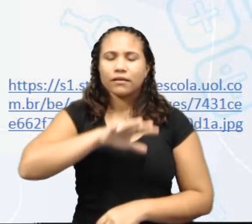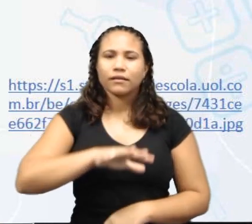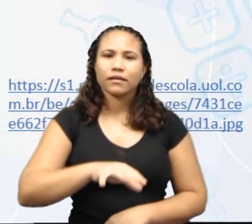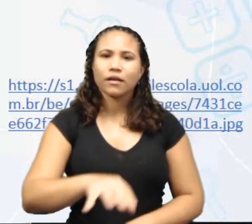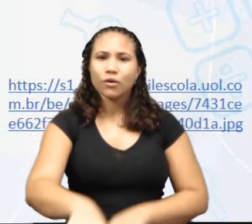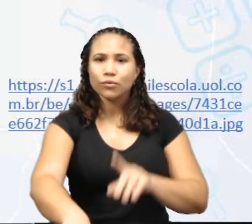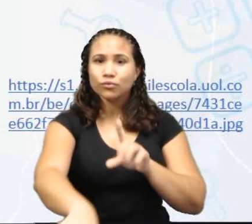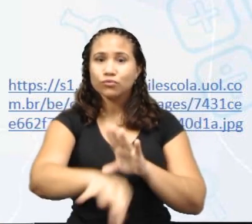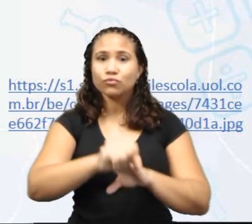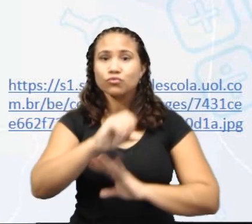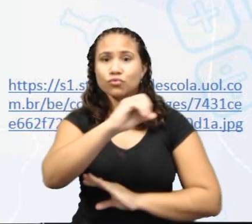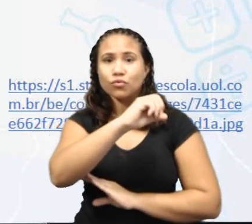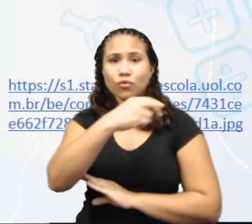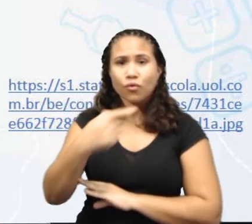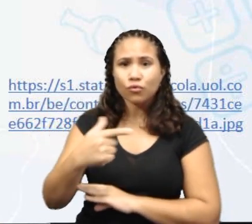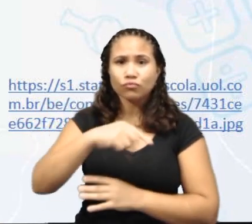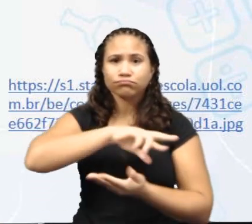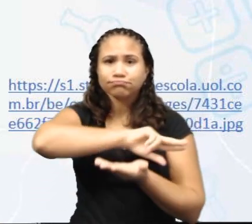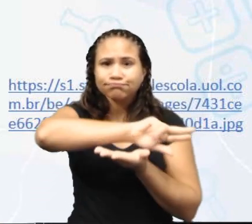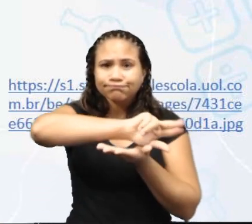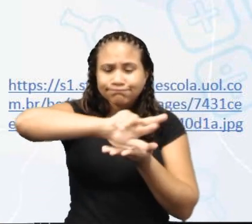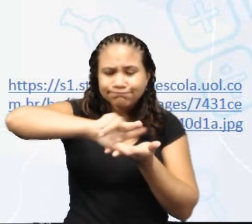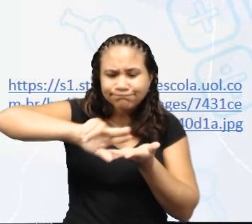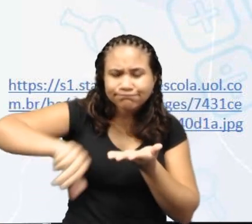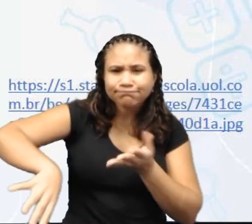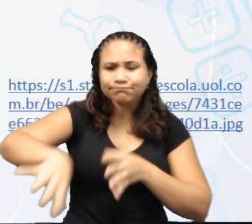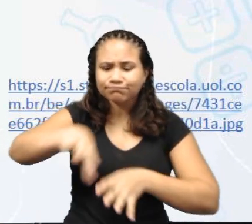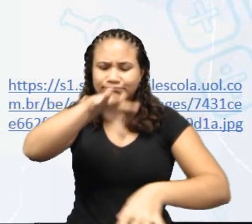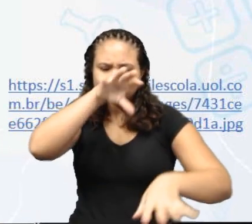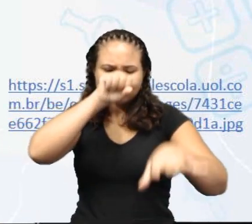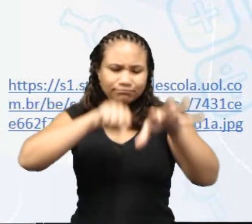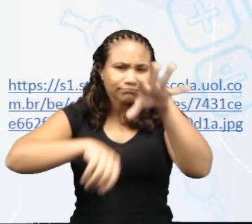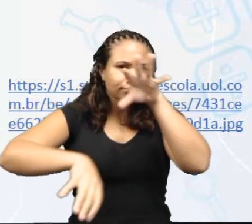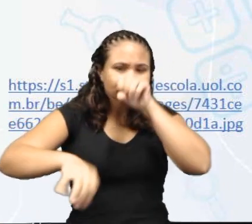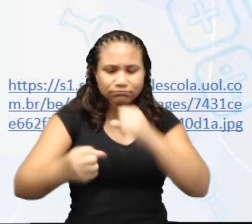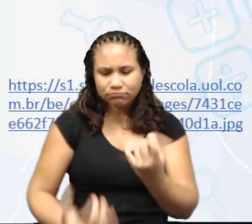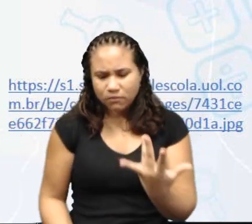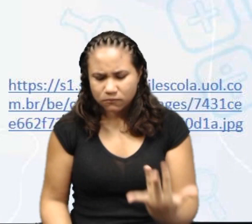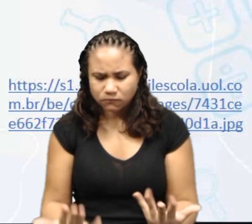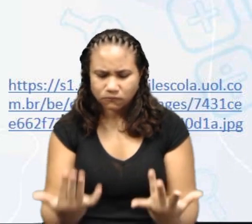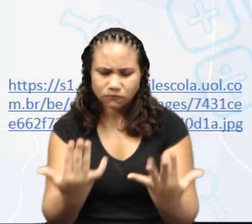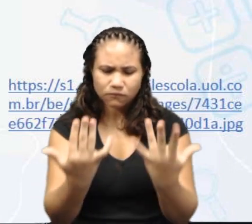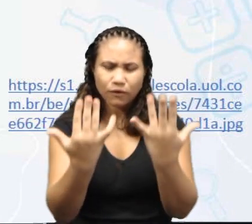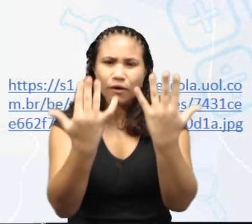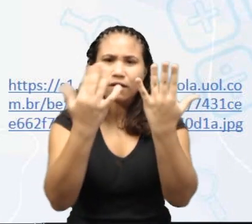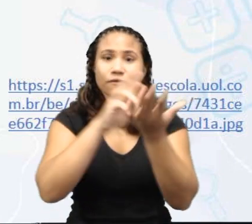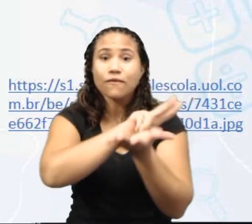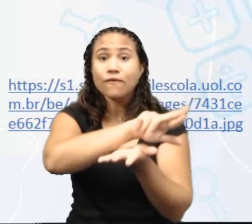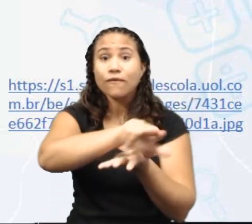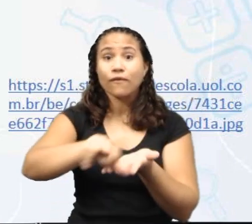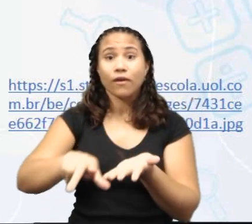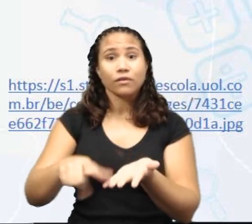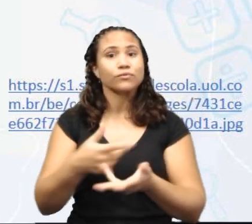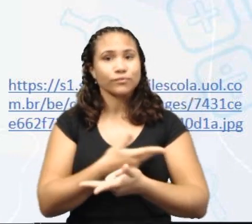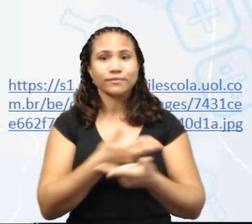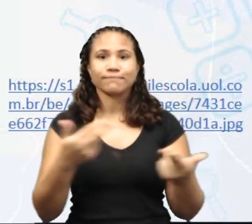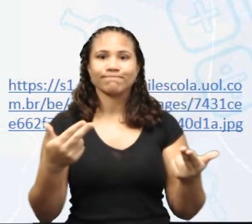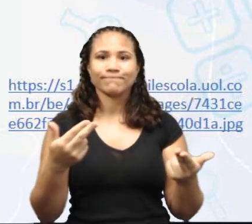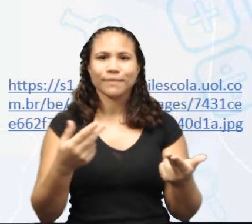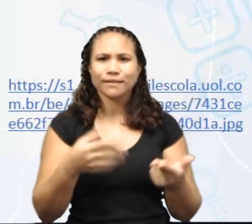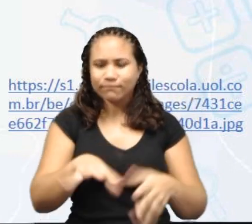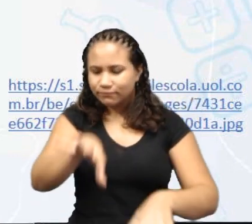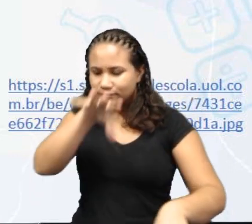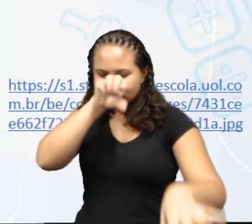encontra oxigênio, gás carbônico, nitrogênio, argônio, vapor de água, vários componentes, mas eu não